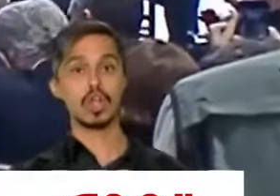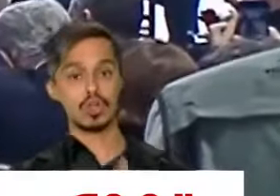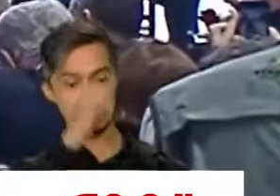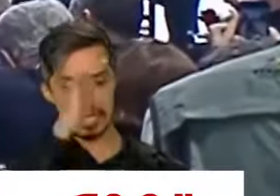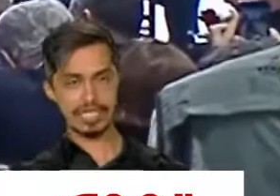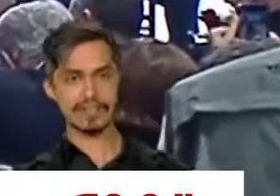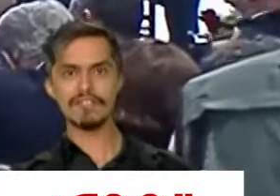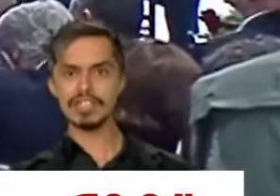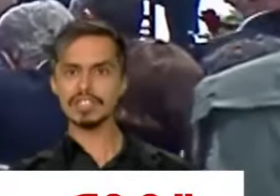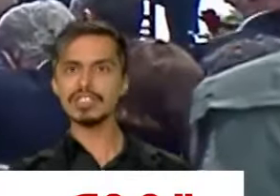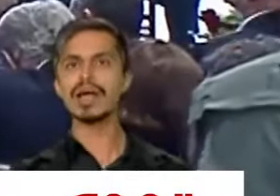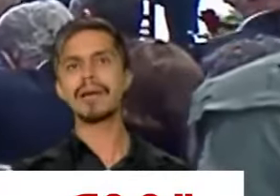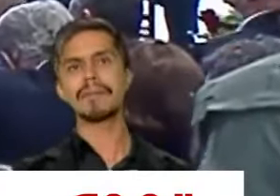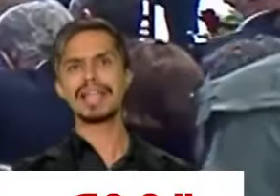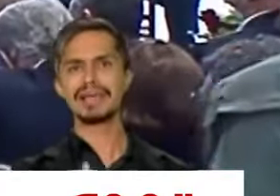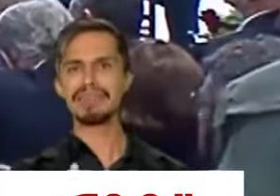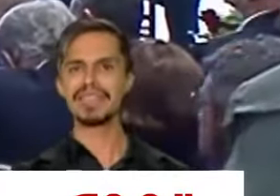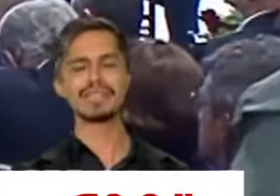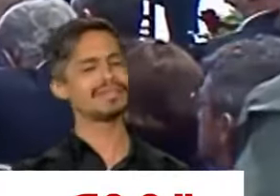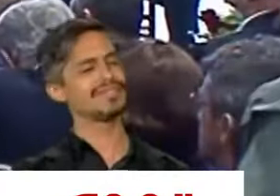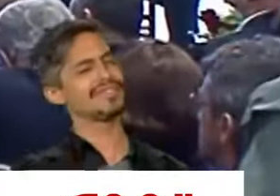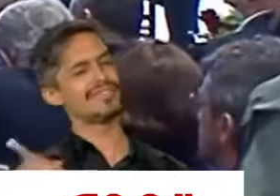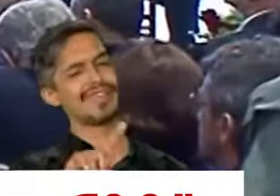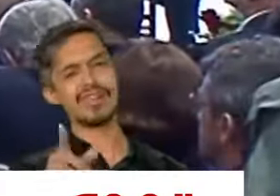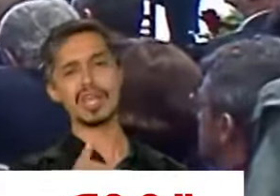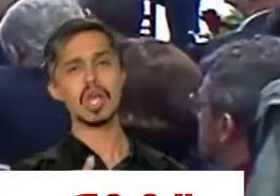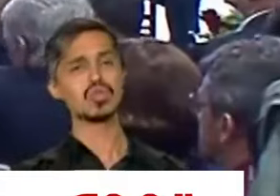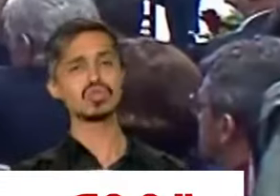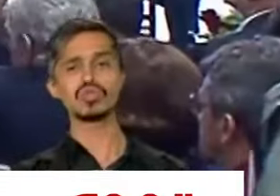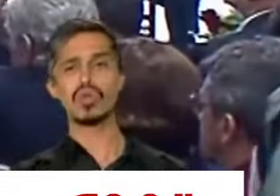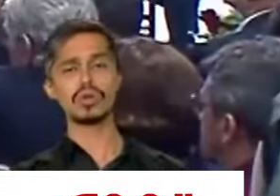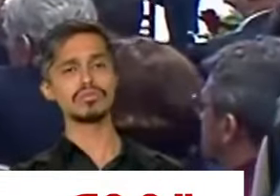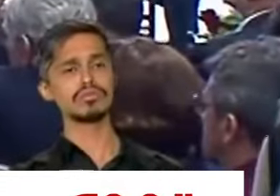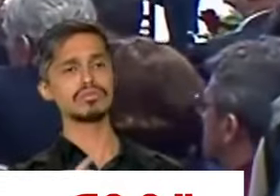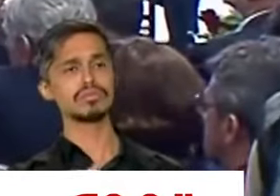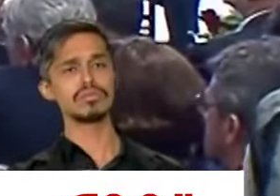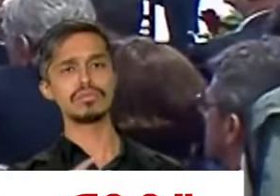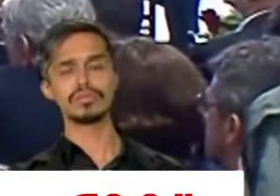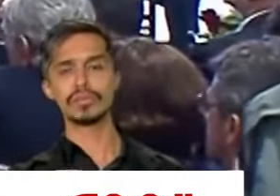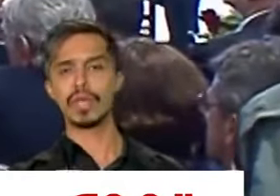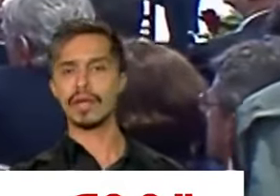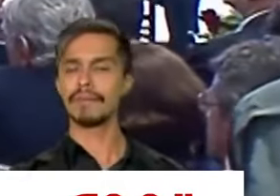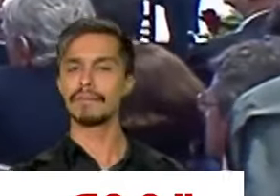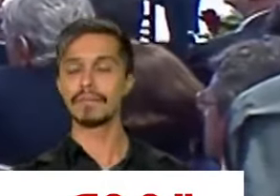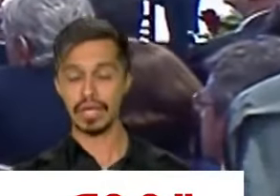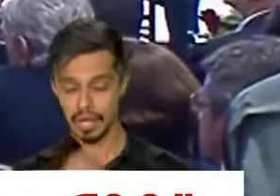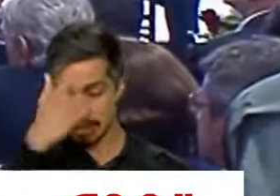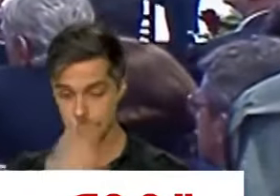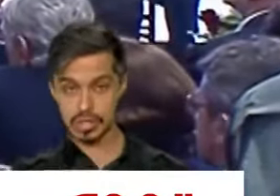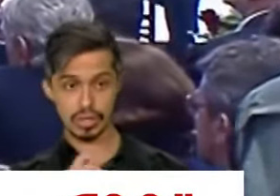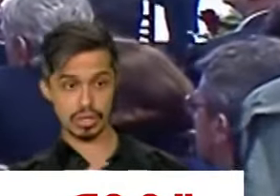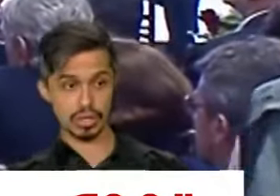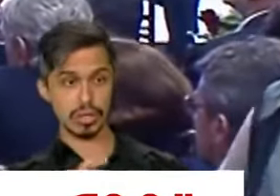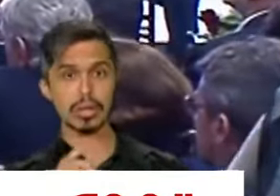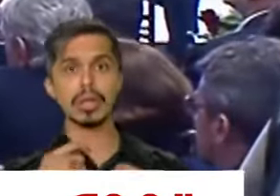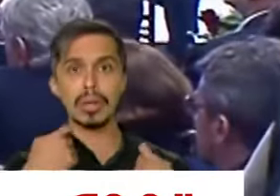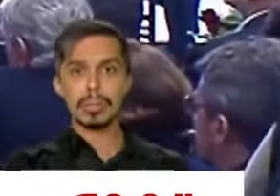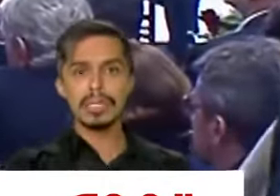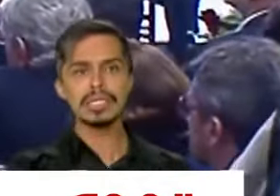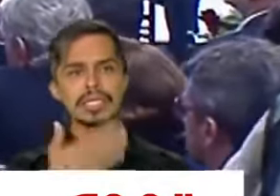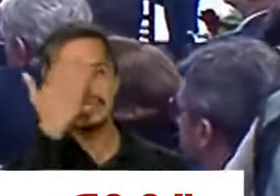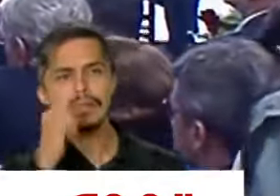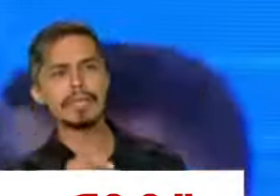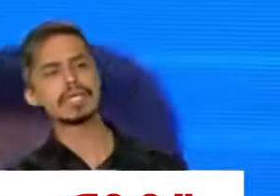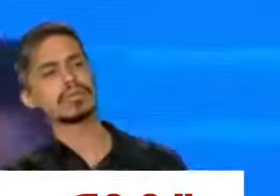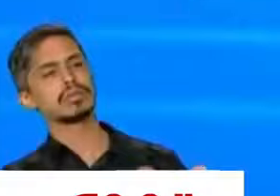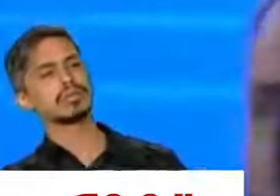meu. Eu estou apenas sendo síndico desse país. E o cara que é síndico sabe que ele tem que tratar todos os